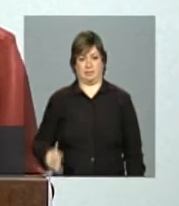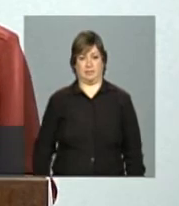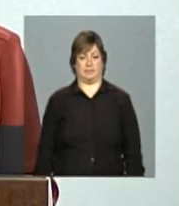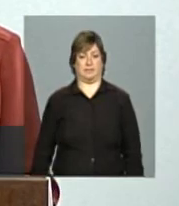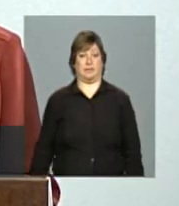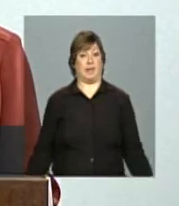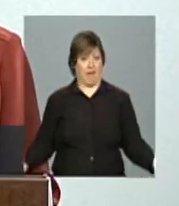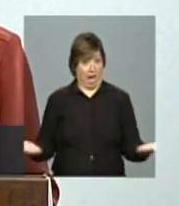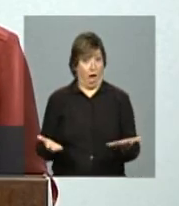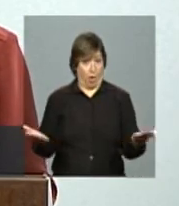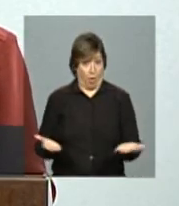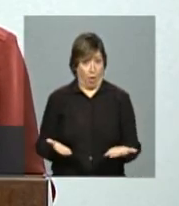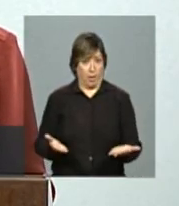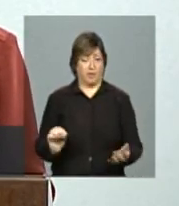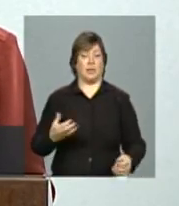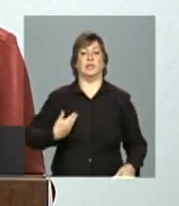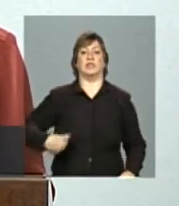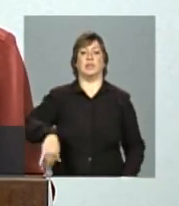agora nós